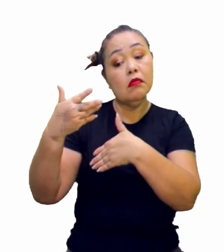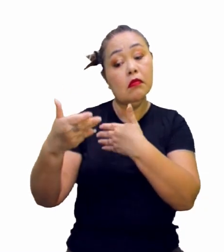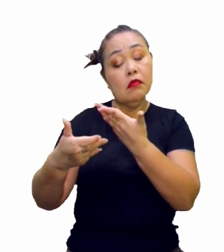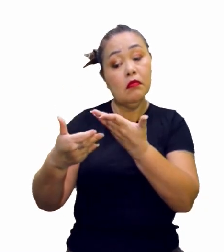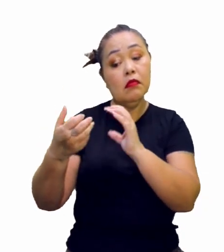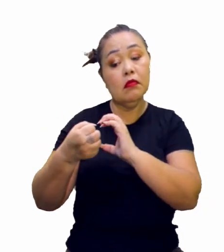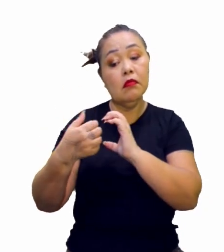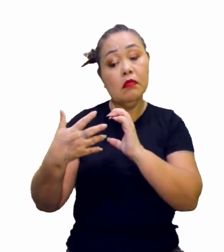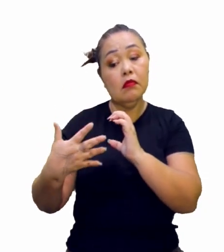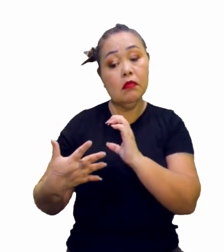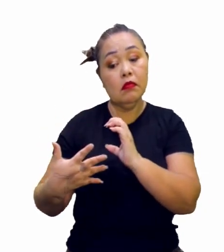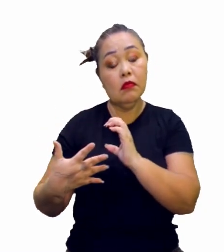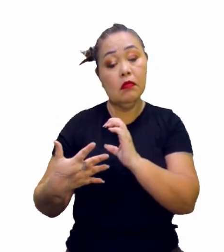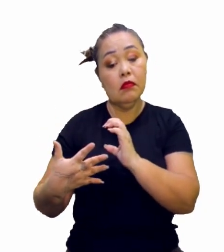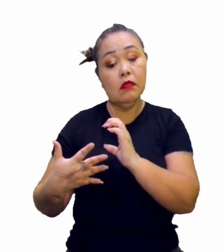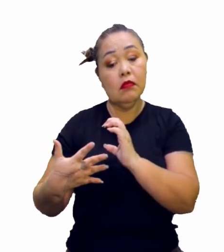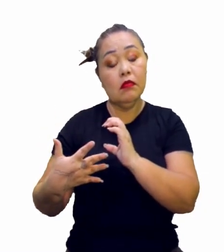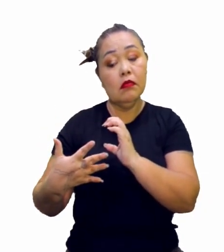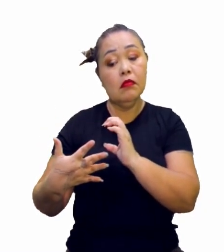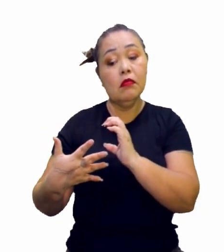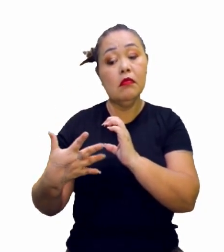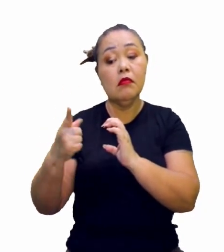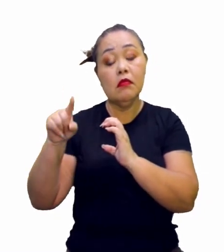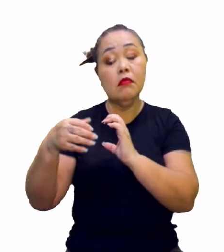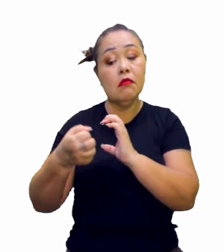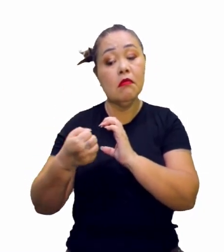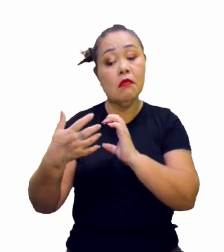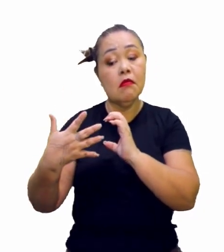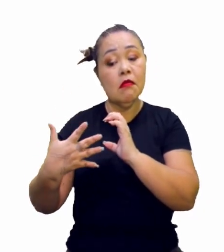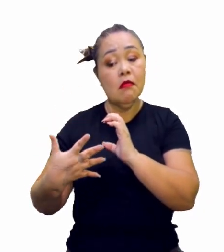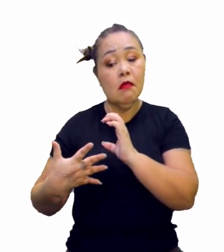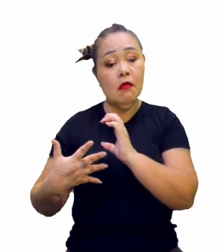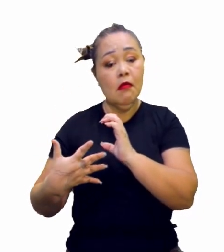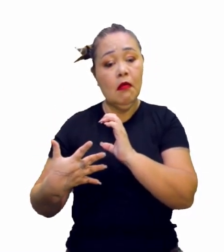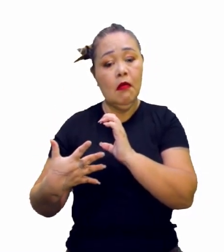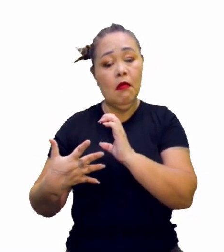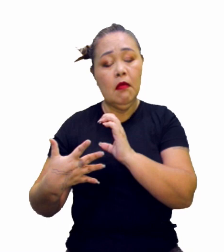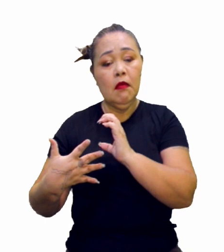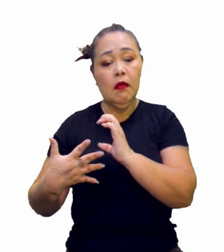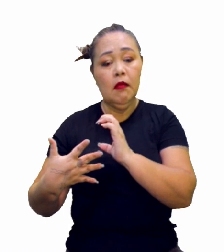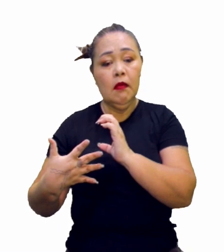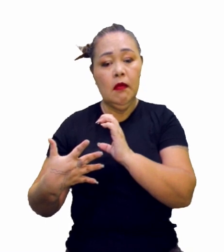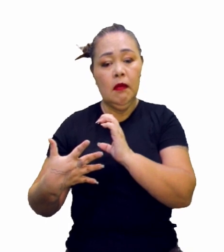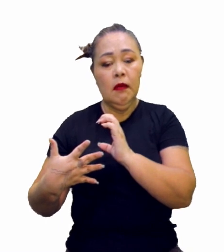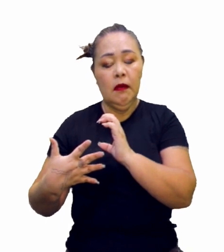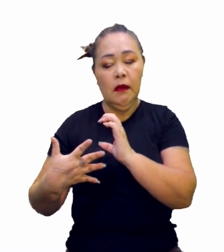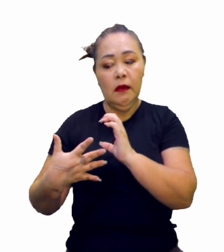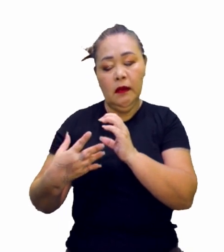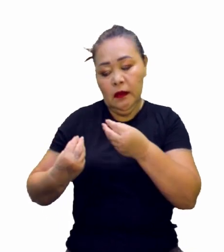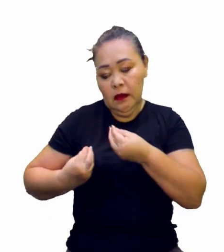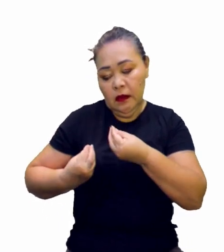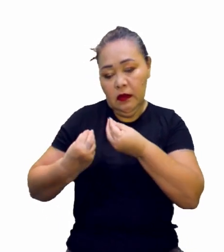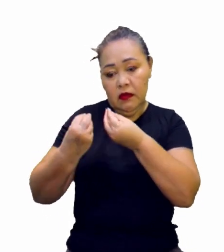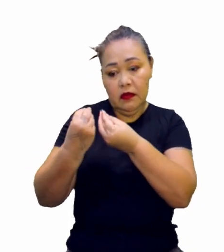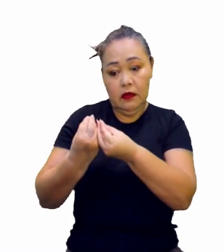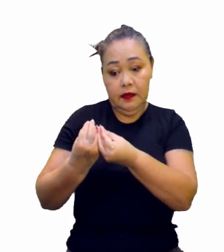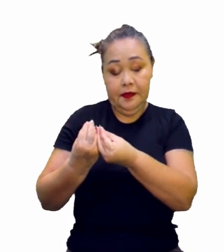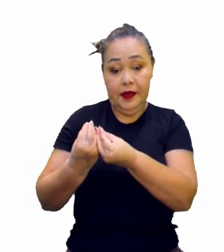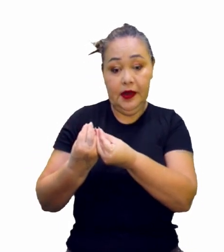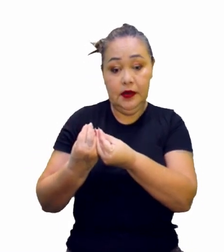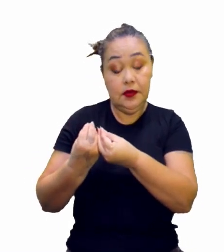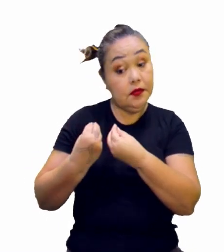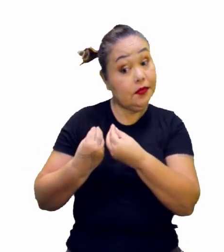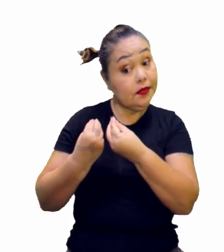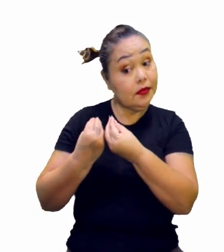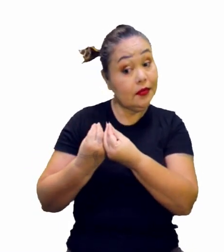característica, que essa característica é conferida a ela, é dada a